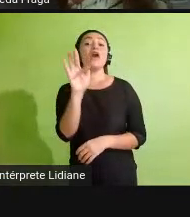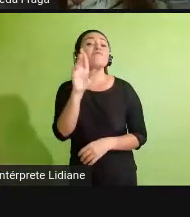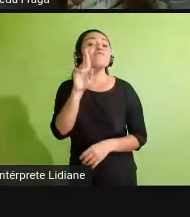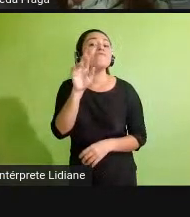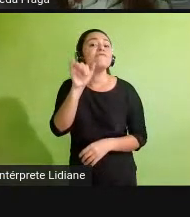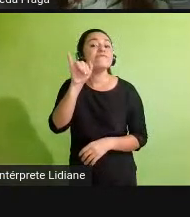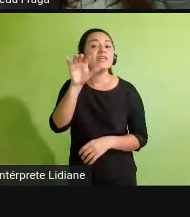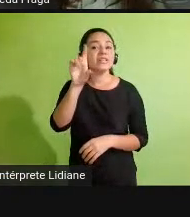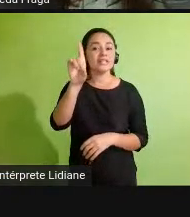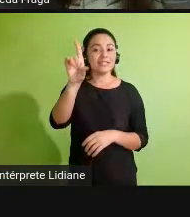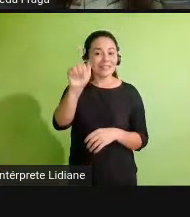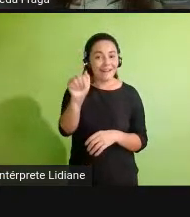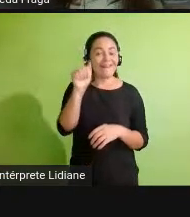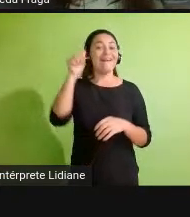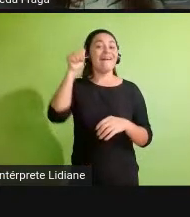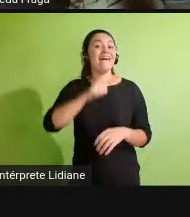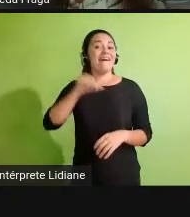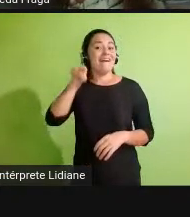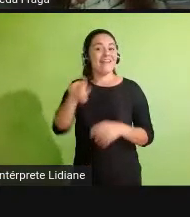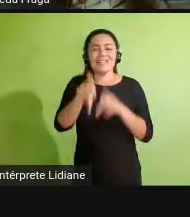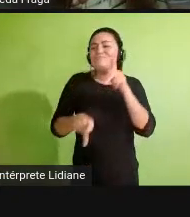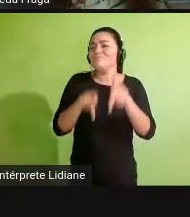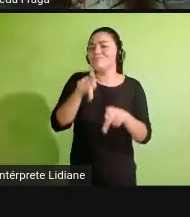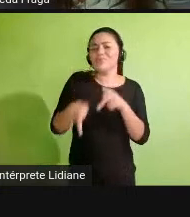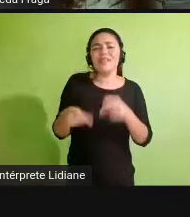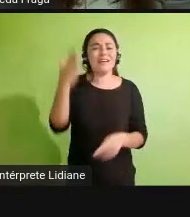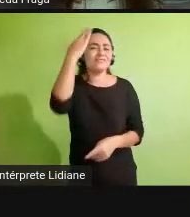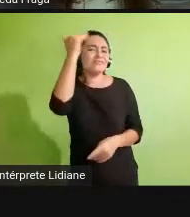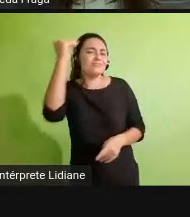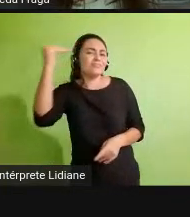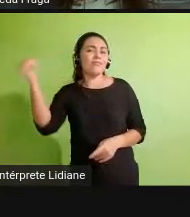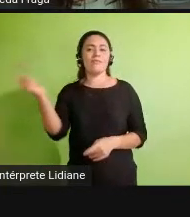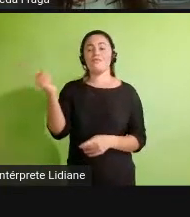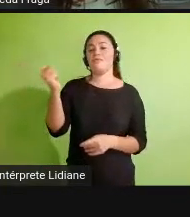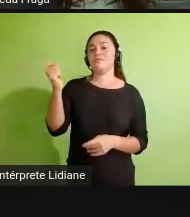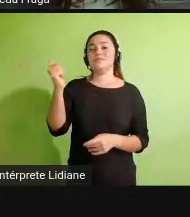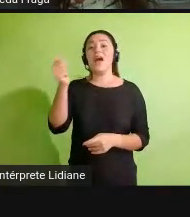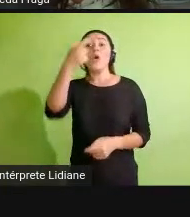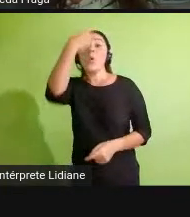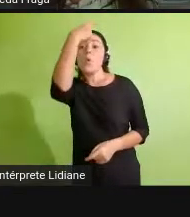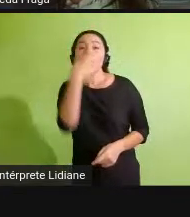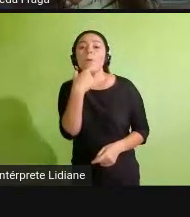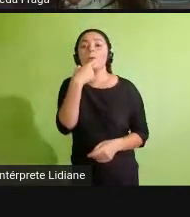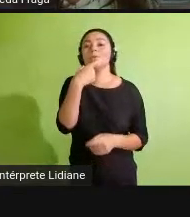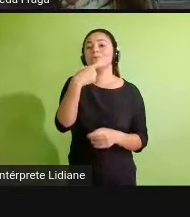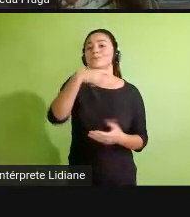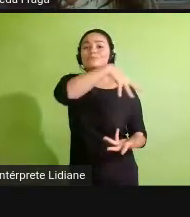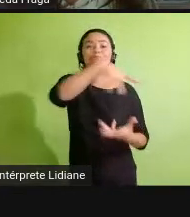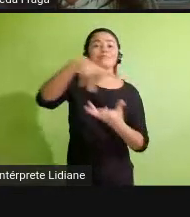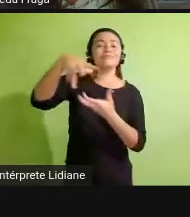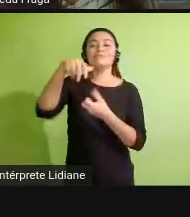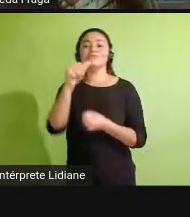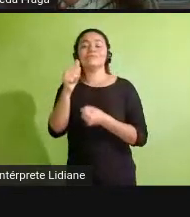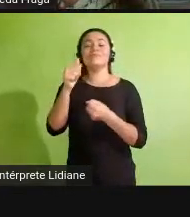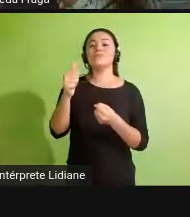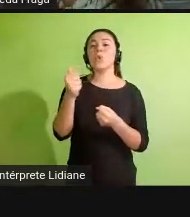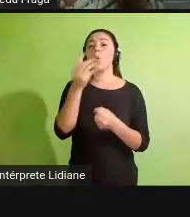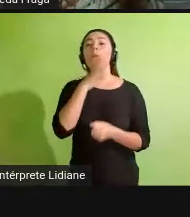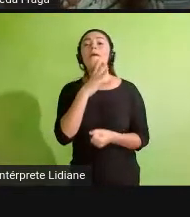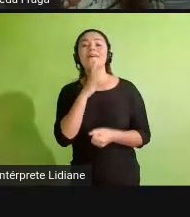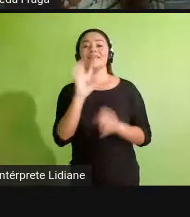do mundo todo. Seu rosto é reconhecido em todo o planeta. Sua curta vida, entretanto, foi fascinante e cheia de